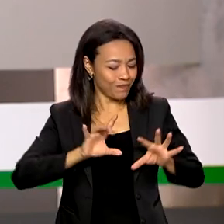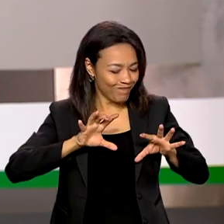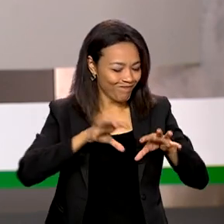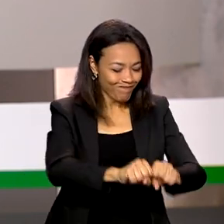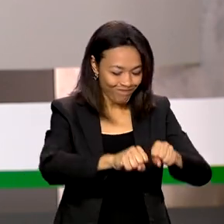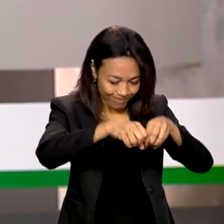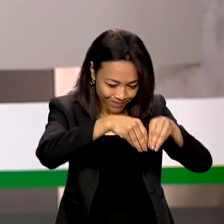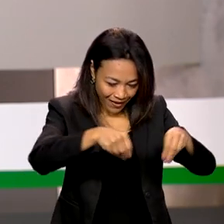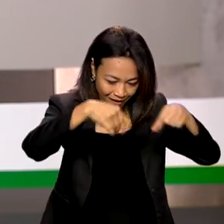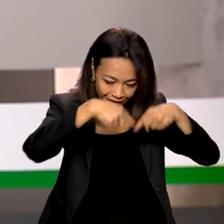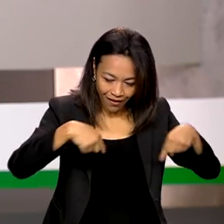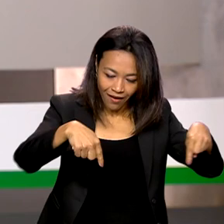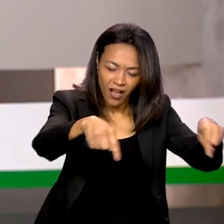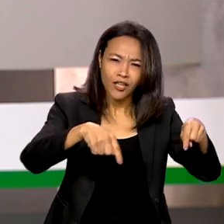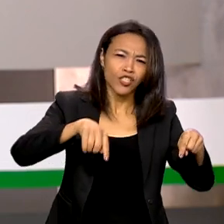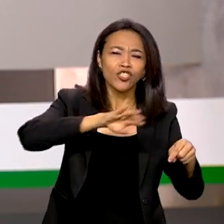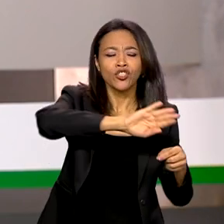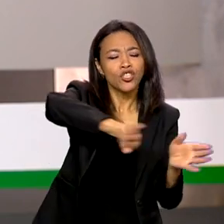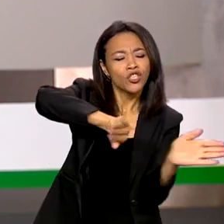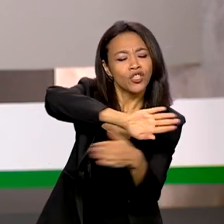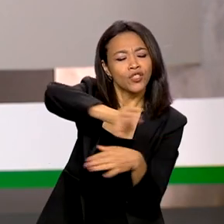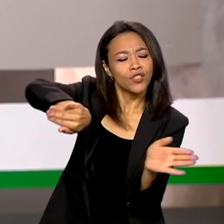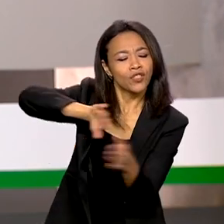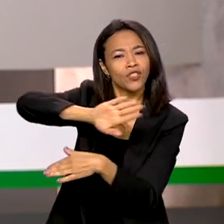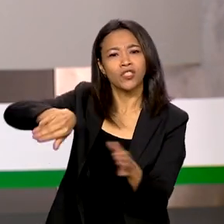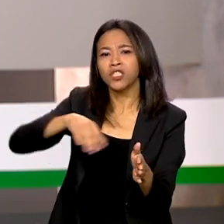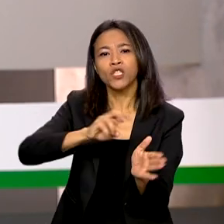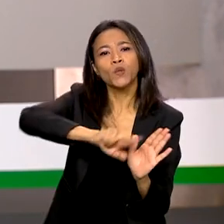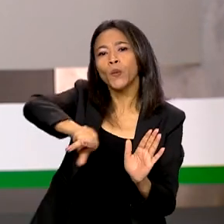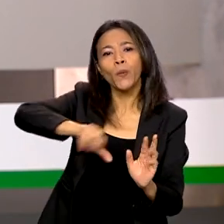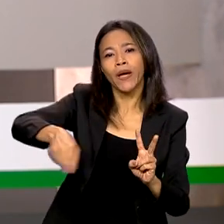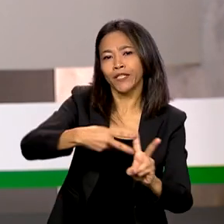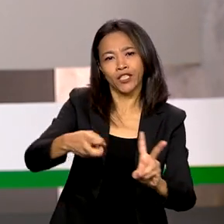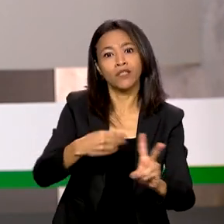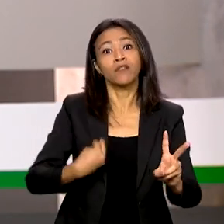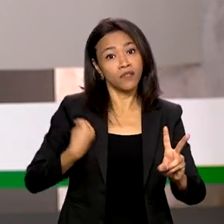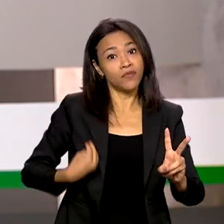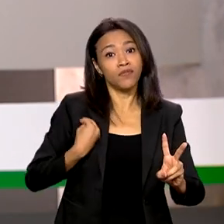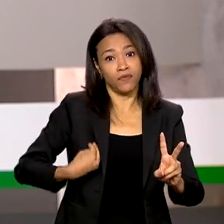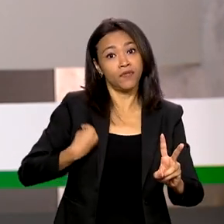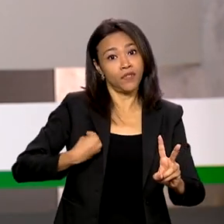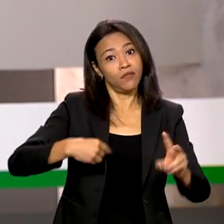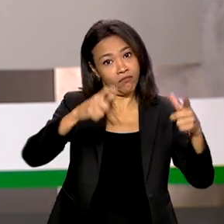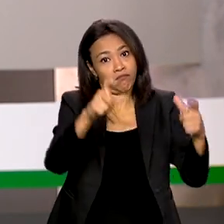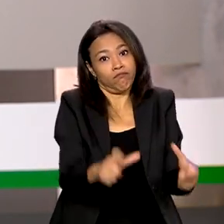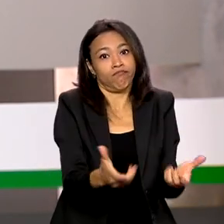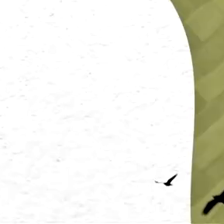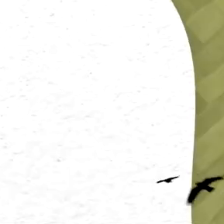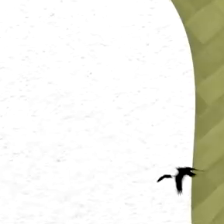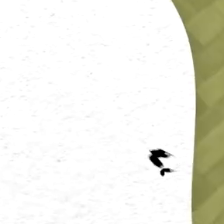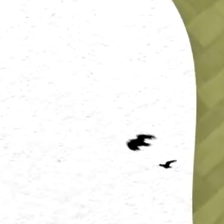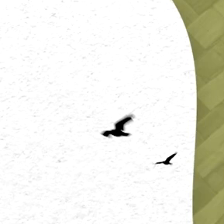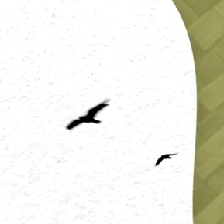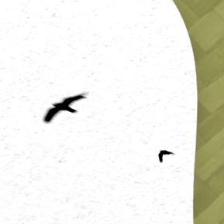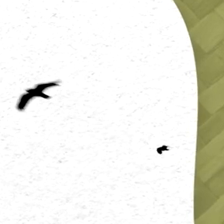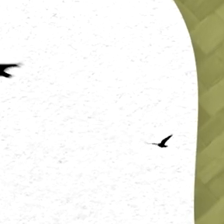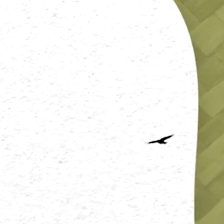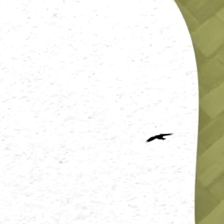do território, depois da retirada pacífica de não indígenas que viviam ilegalmente na região.